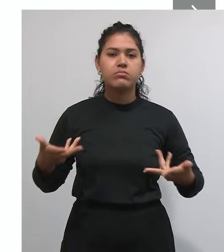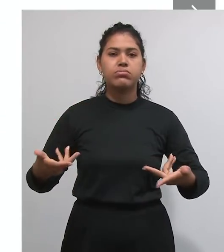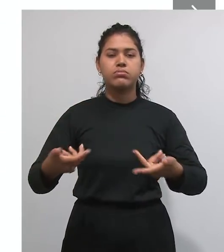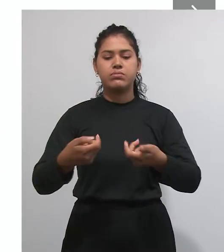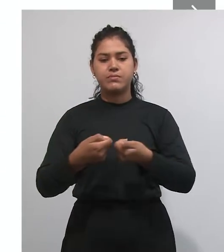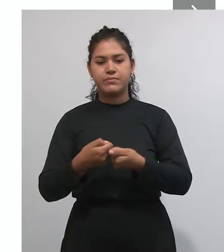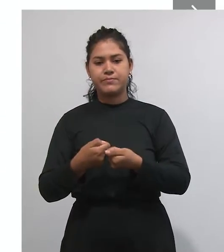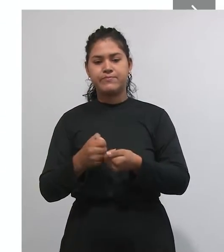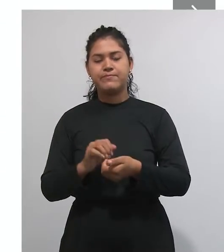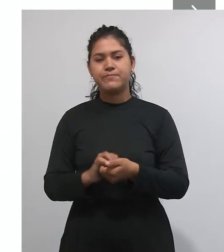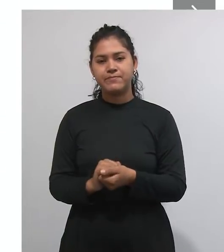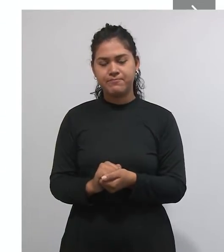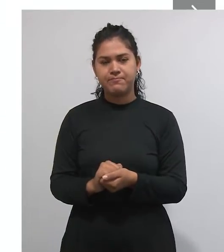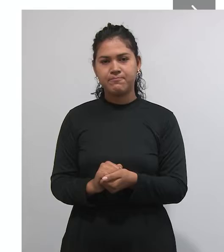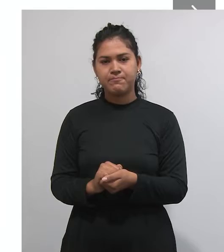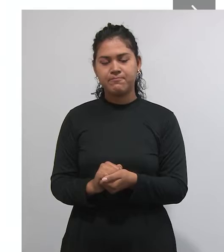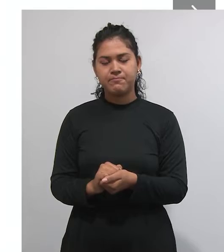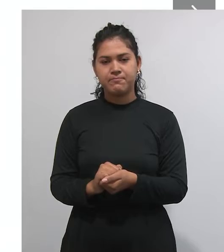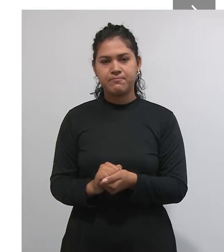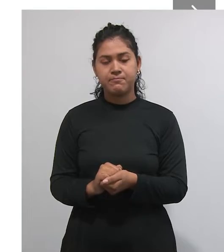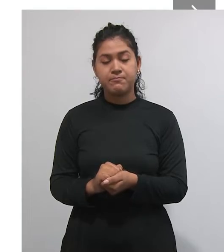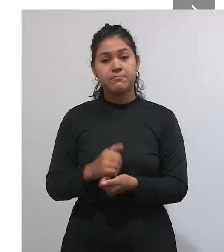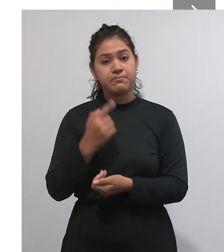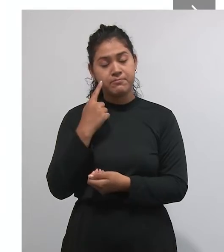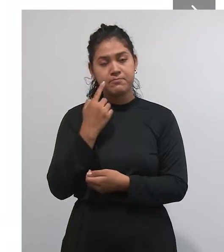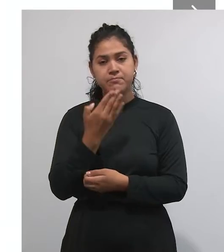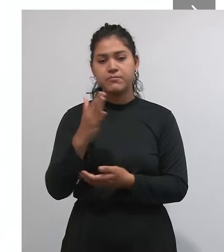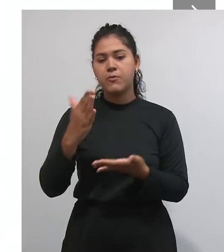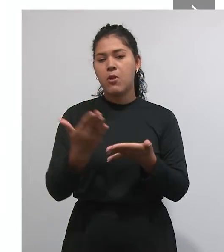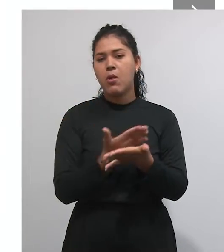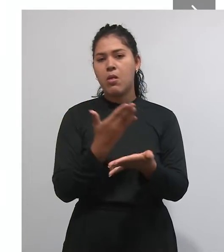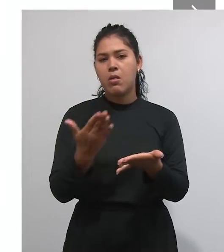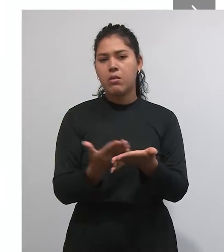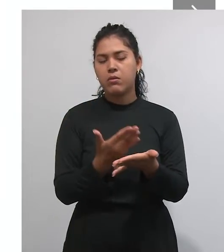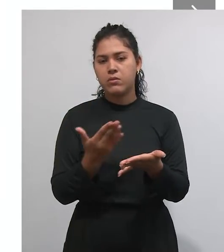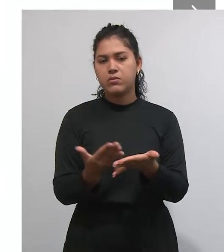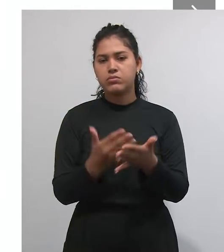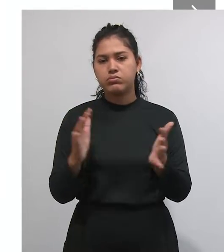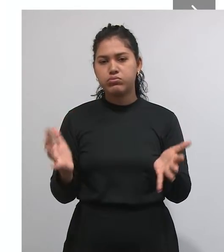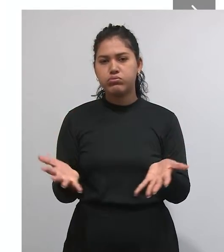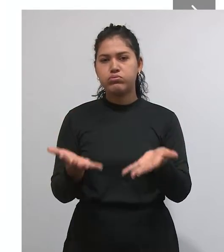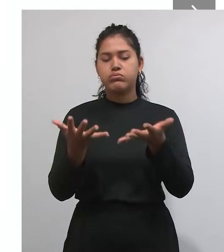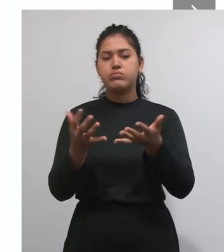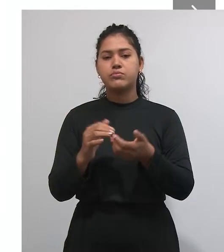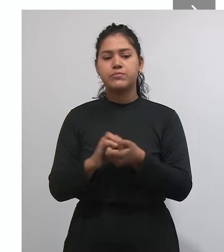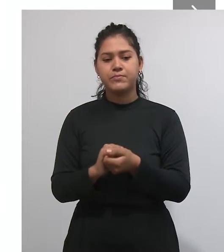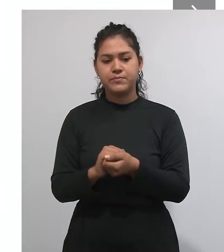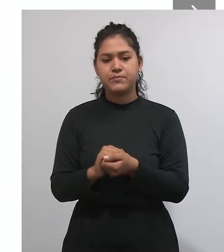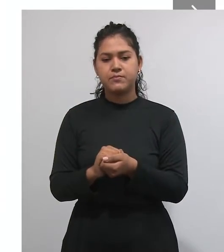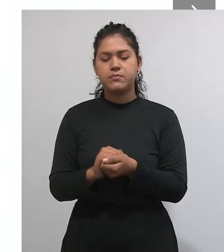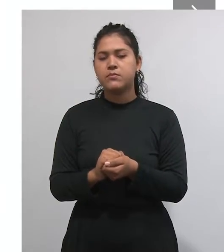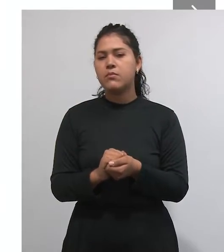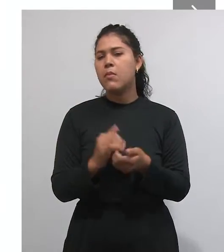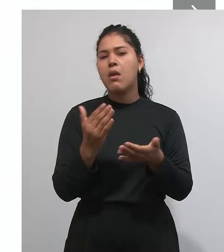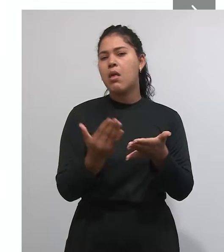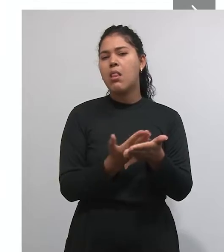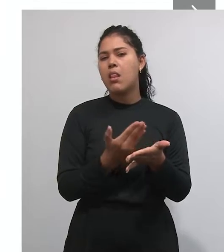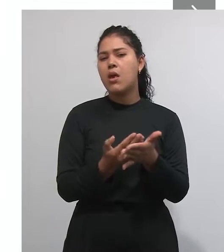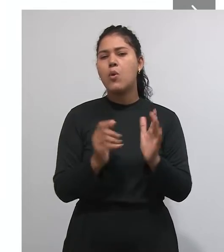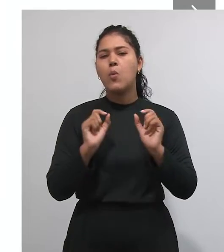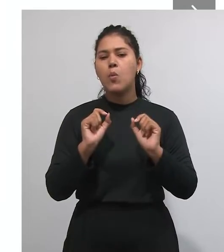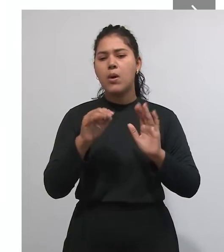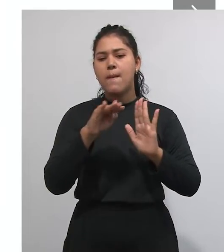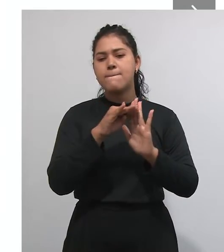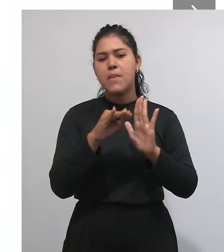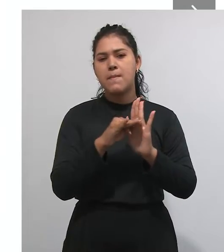reto toda a vida, a gente tem aí essas nossas inspirações a respeito da educação. Esses títulos que